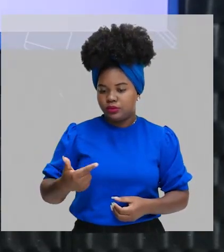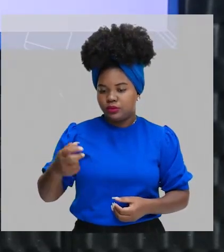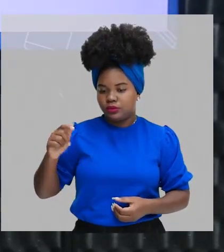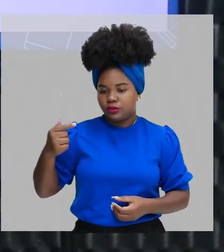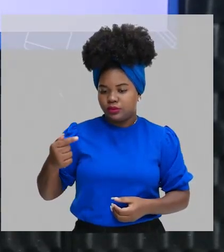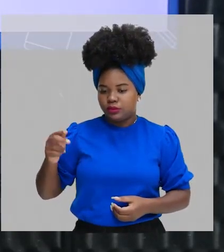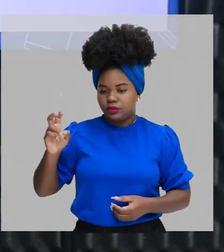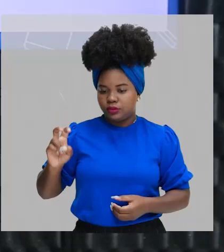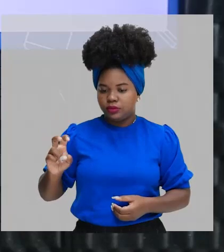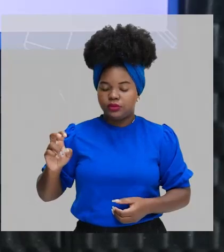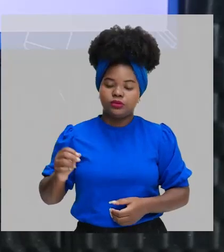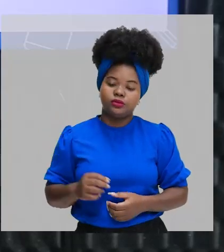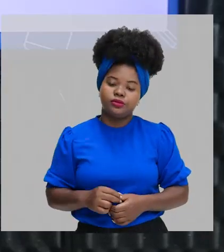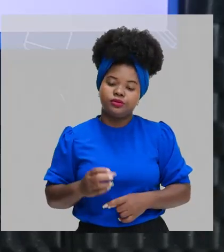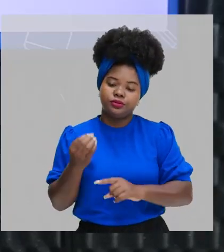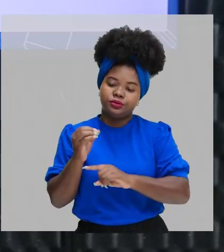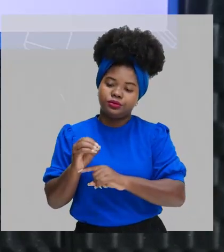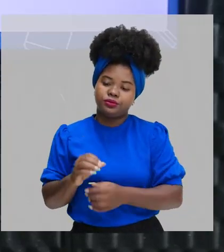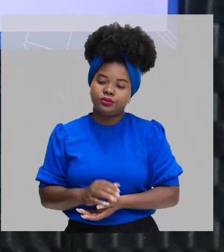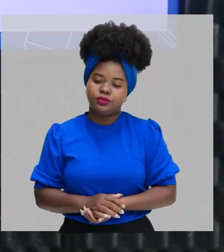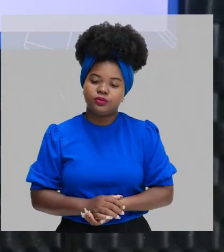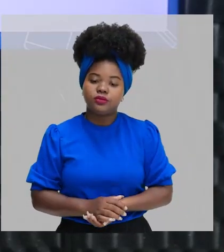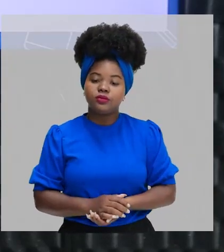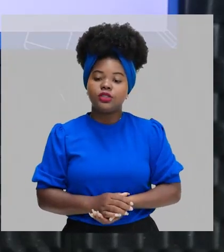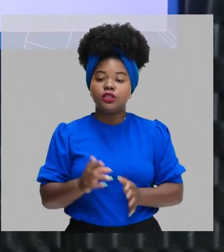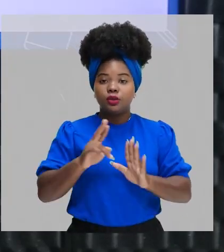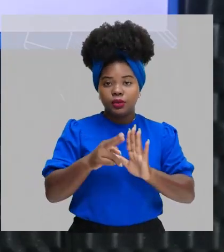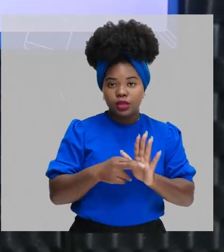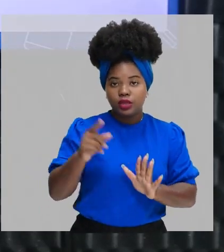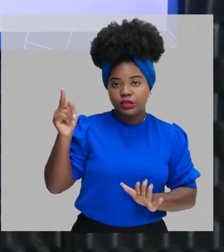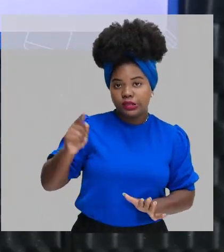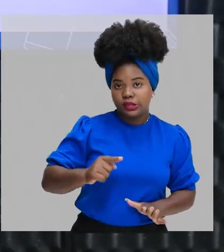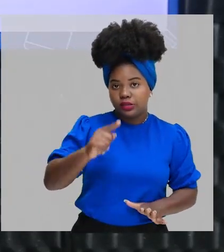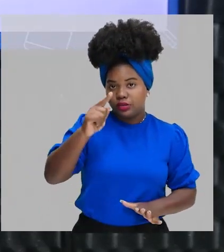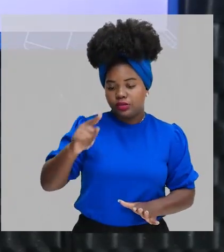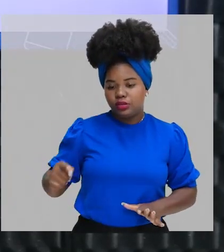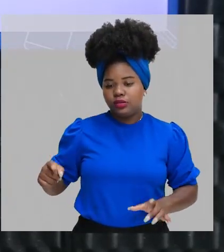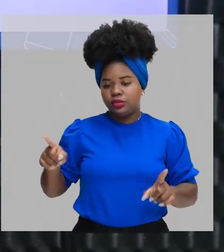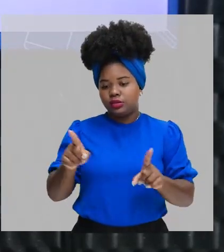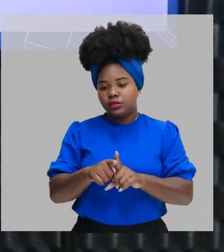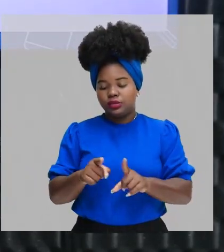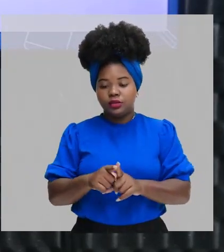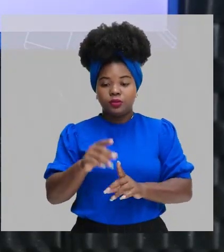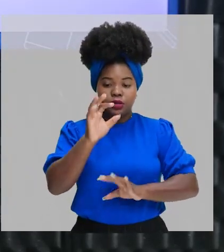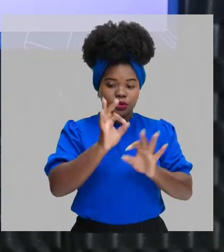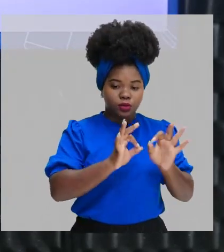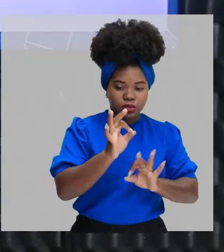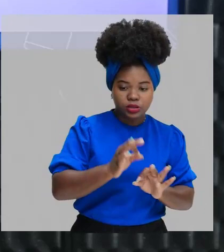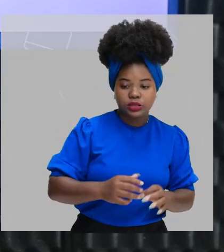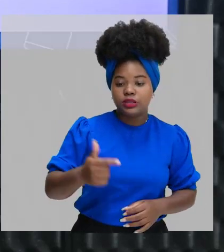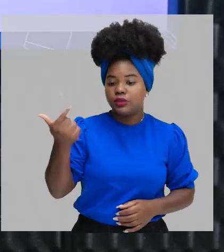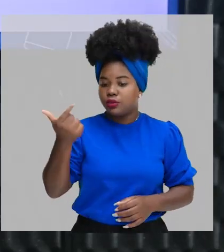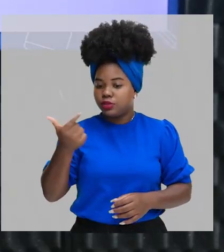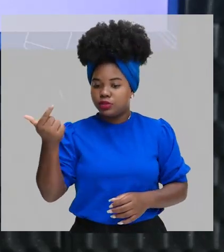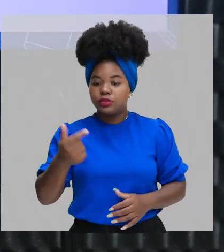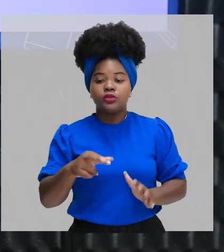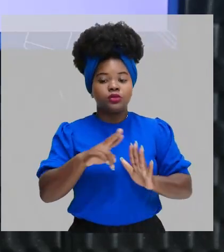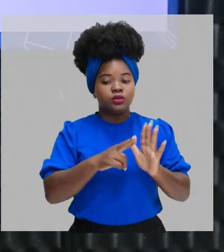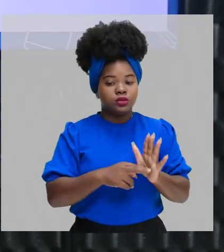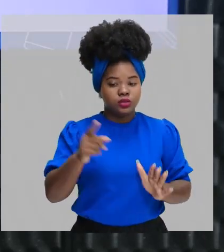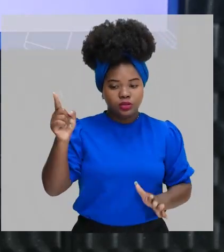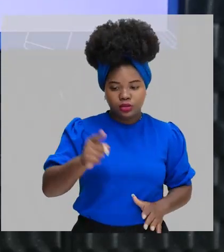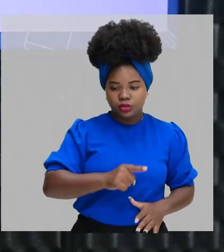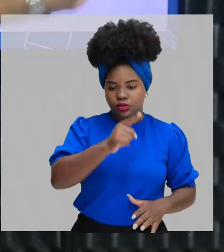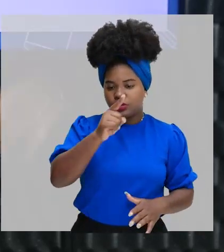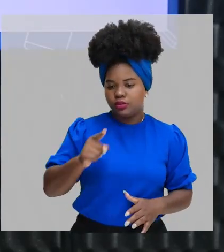0,275 mol de oxigênio. Aqui é uma regra de 3. Também montamos uma segunda regra de 3 entre a pirita